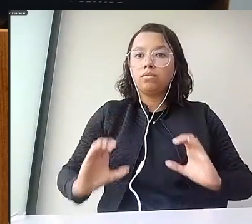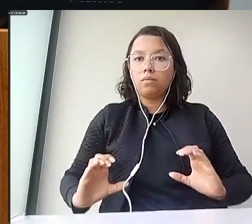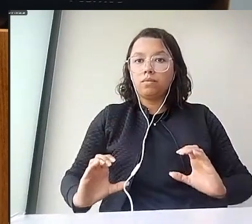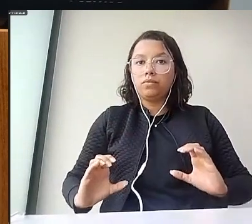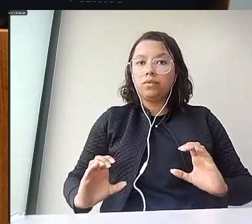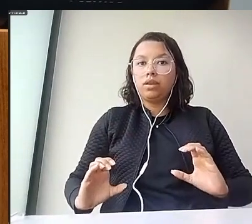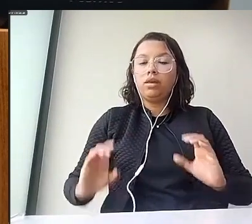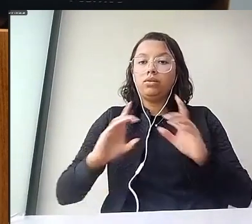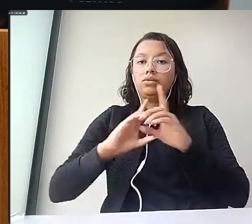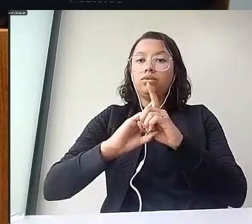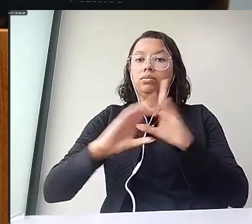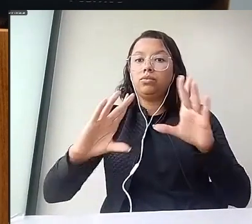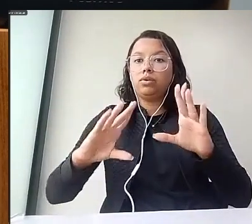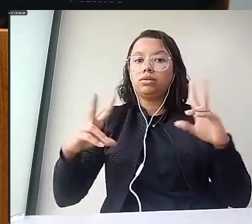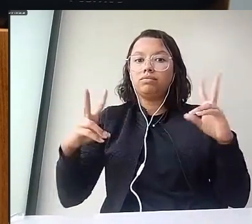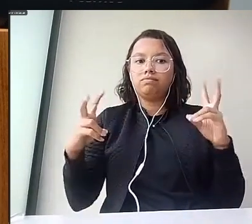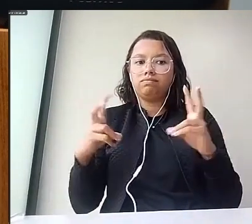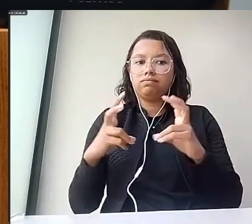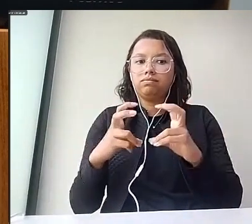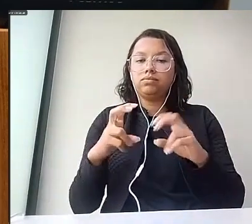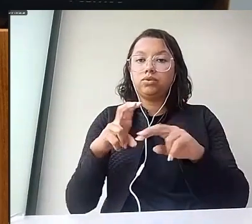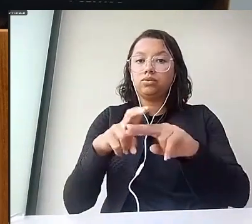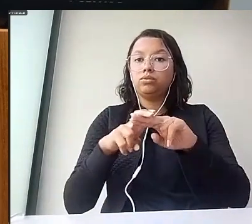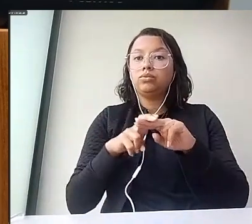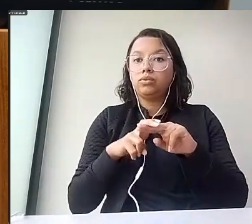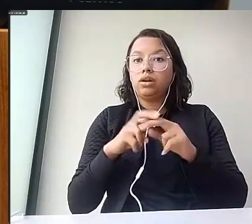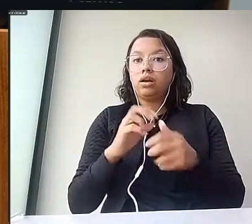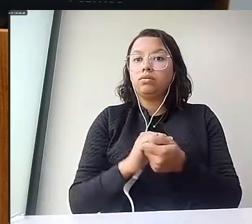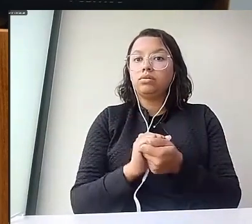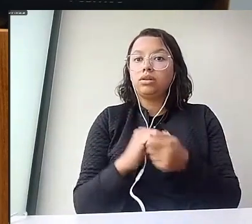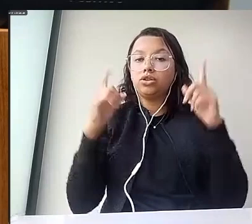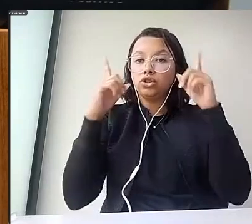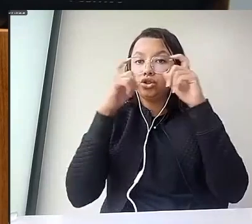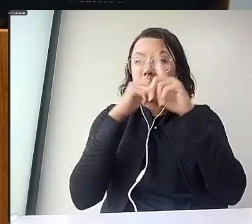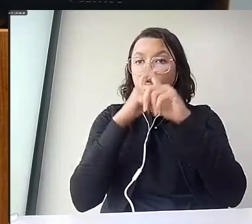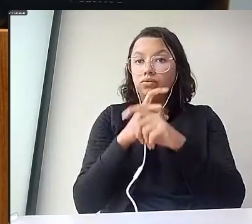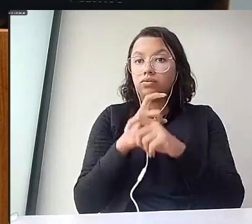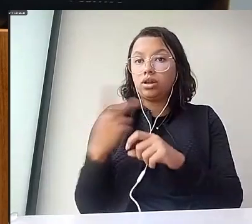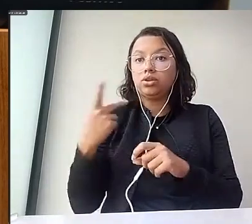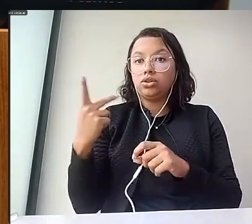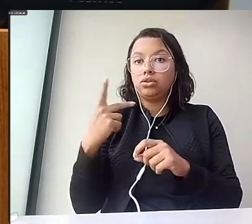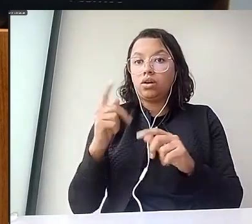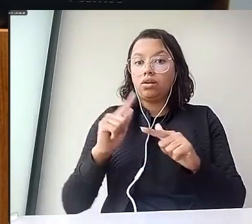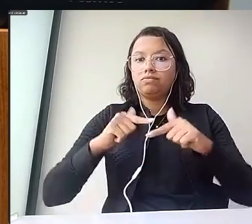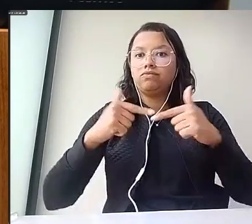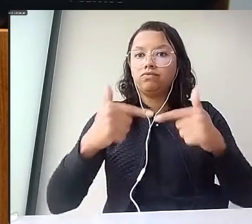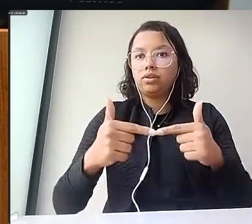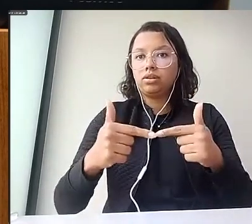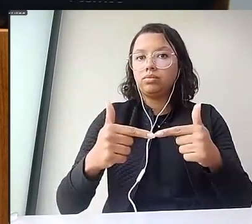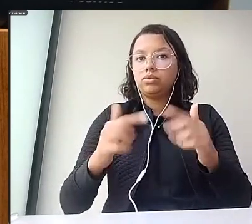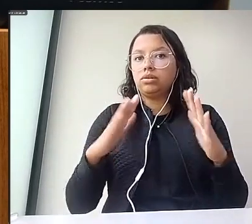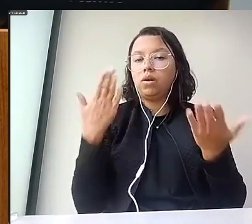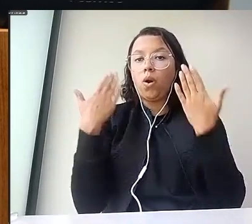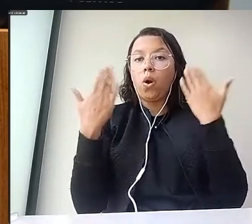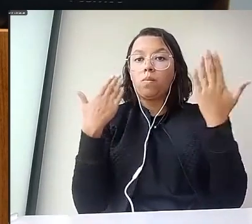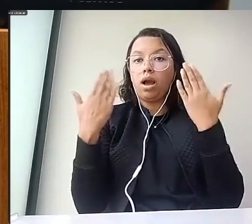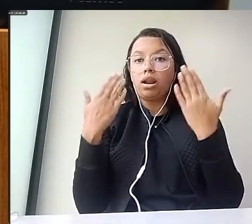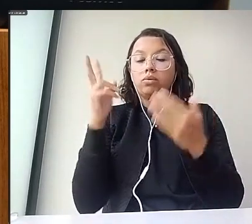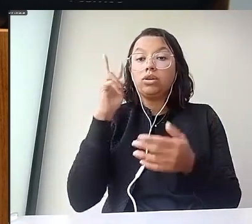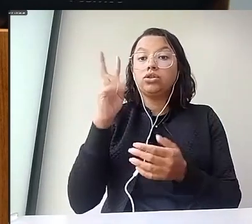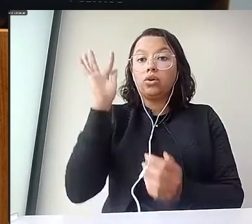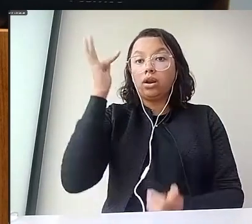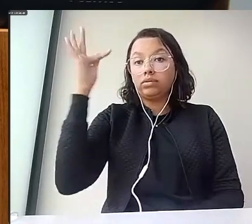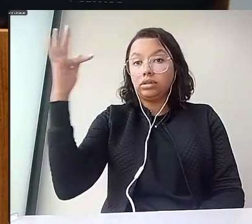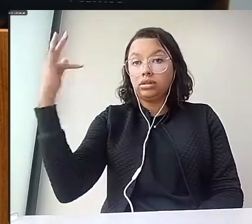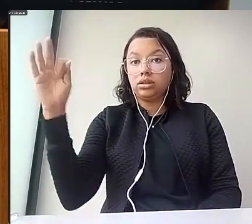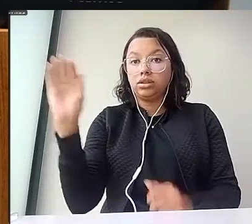né, dadas as dificuldades que nós enfrentávamos. Então, comparando a história francesa de constitucionalismo